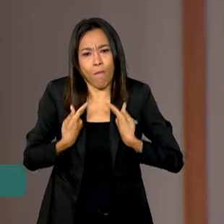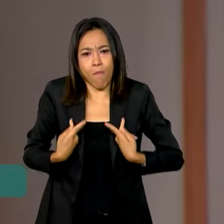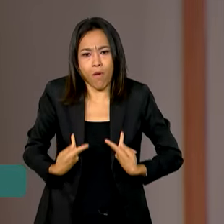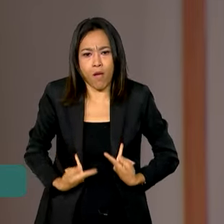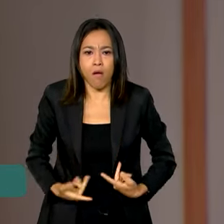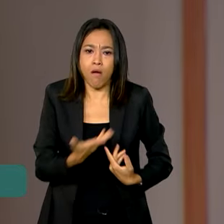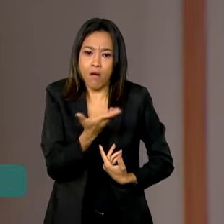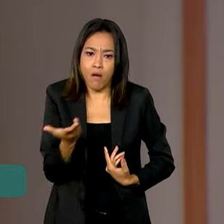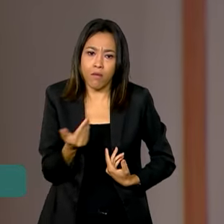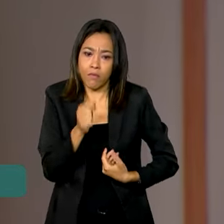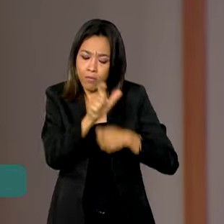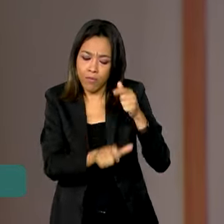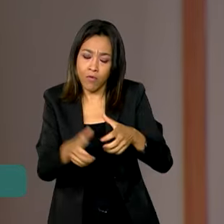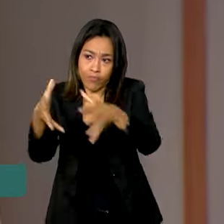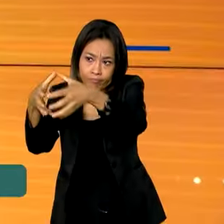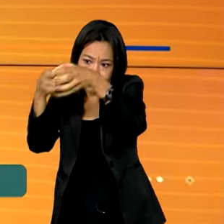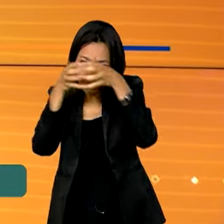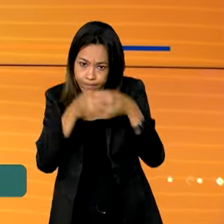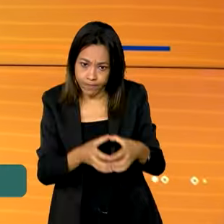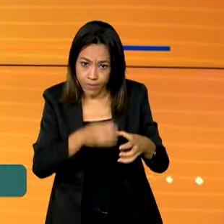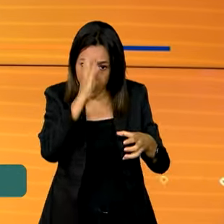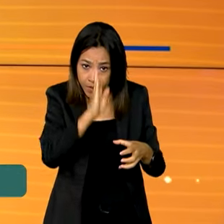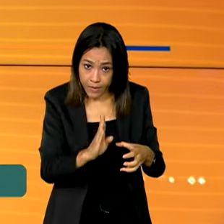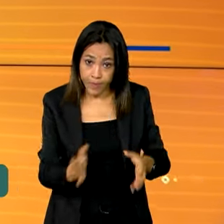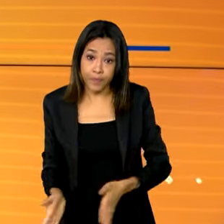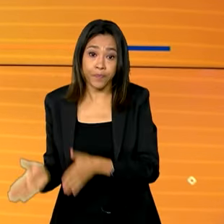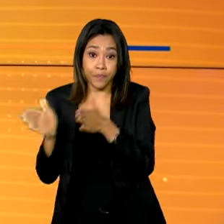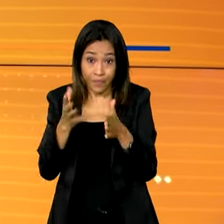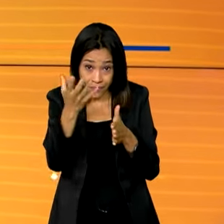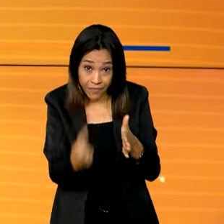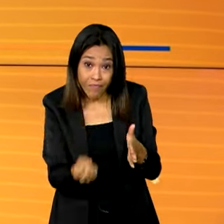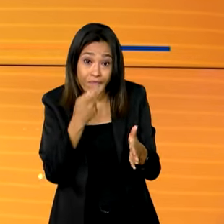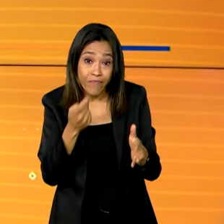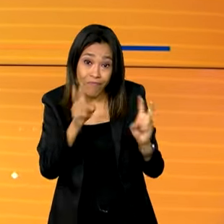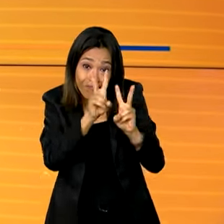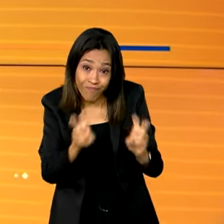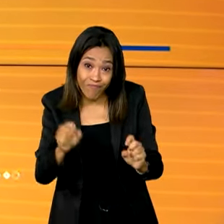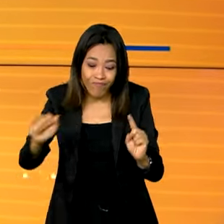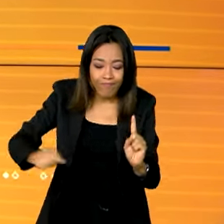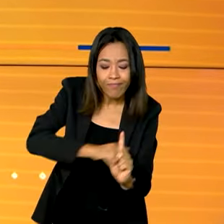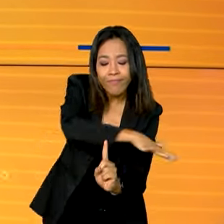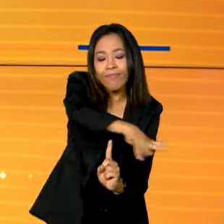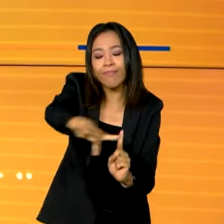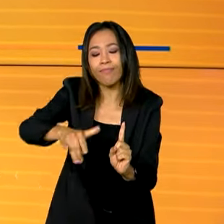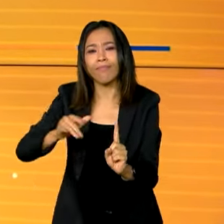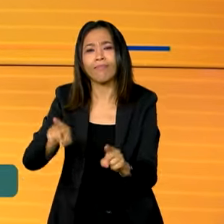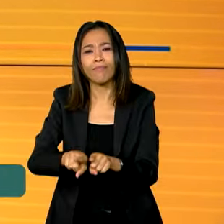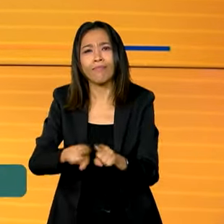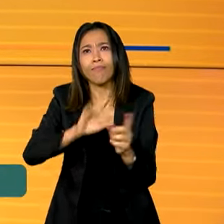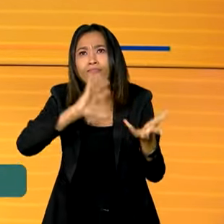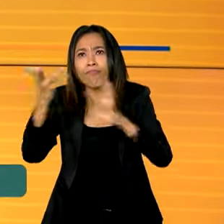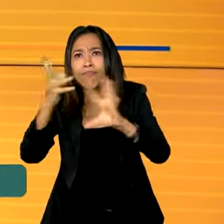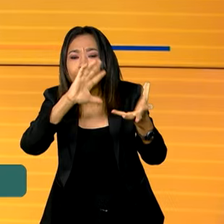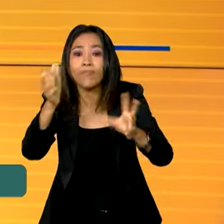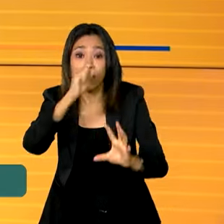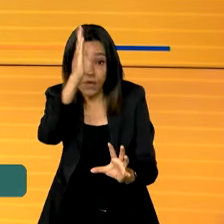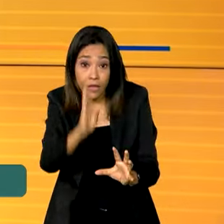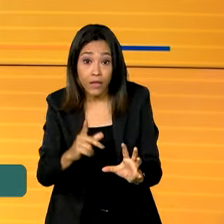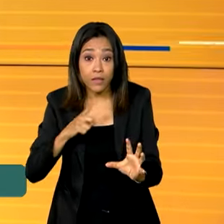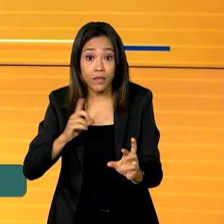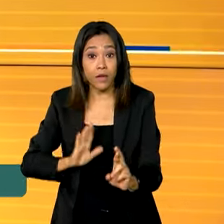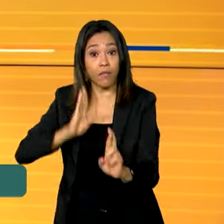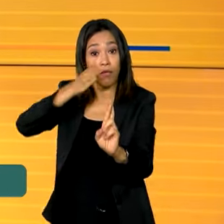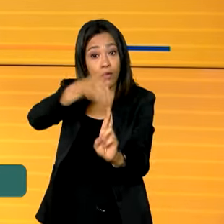aos brasileiros resgatados. Vamos voltar a falar sobre meio ambiente, mudanças climáticas, porque o Brasil tem liderado